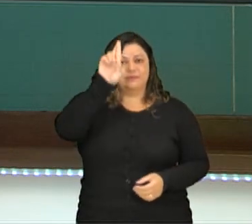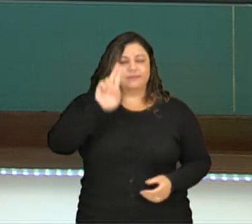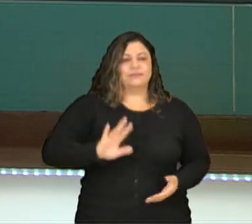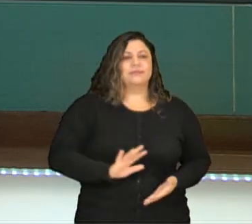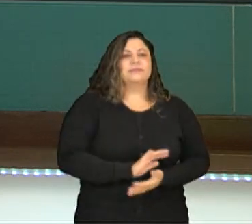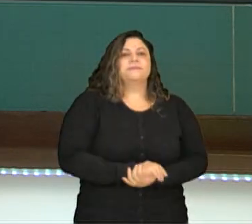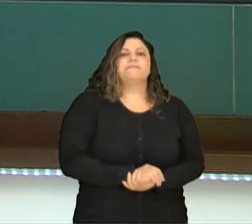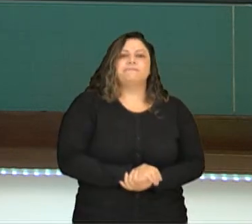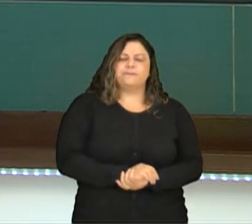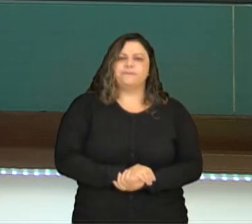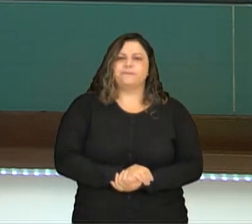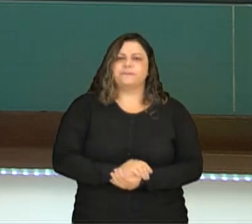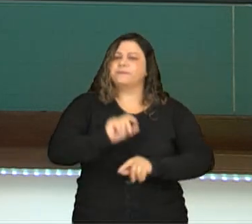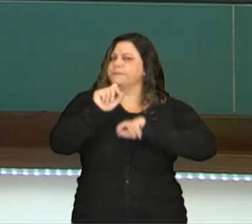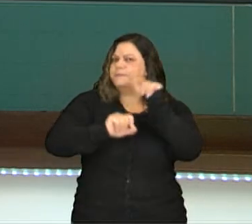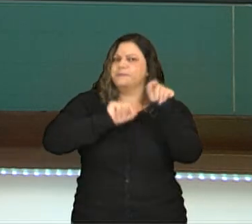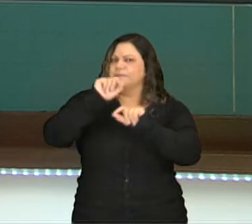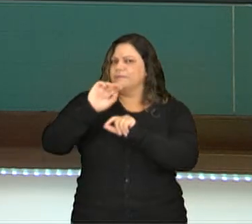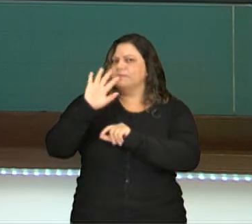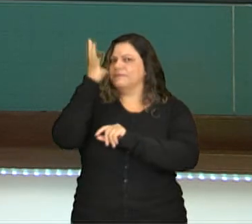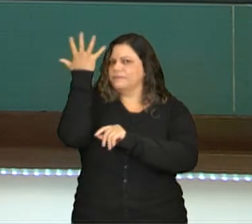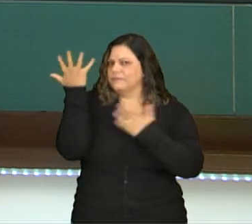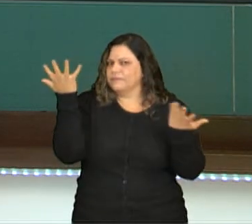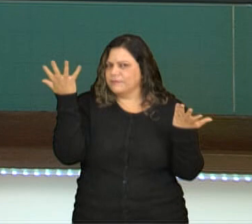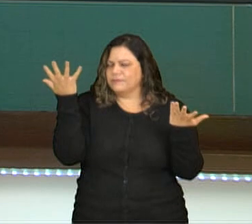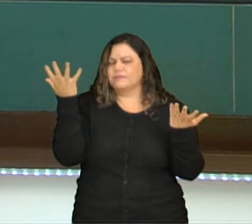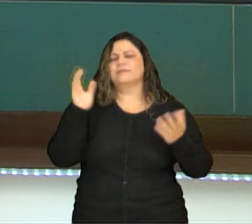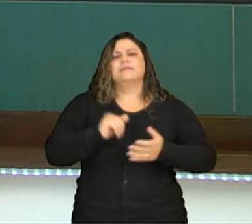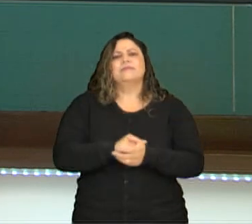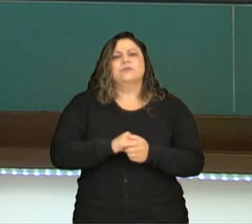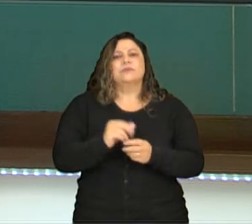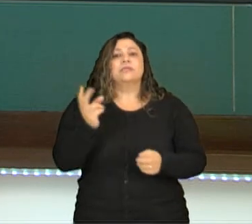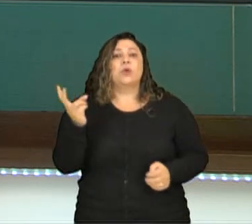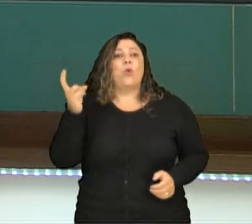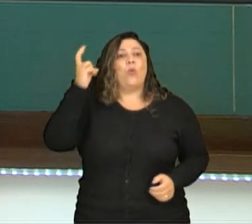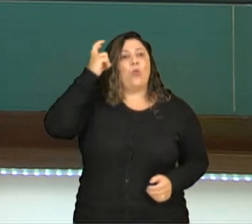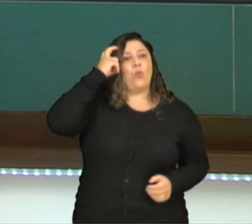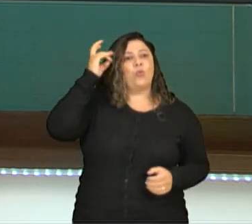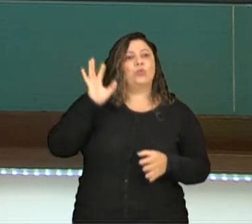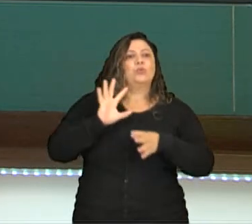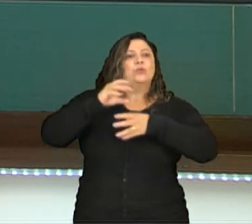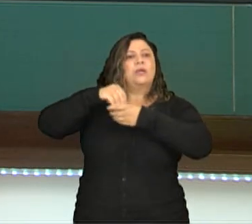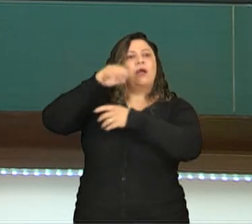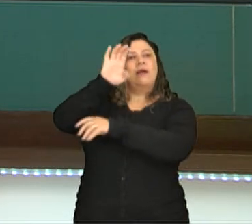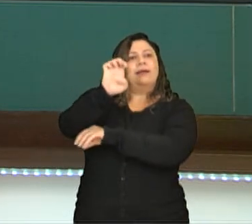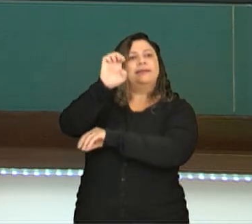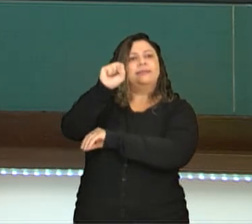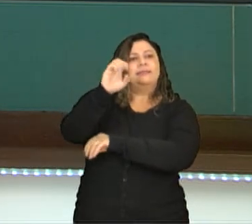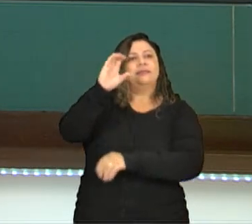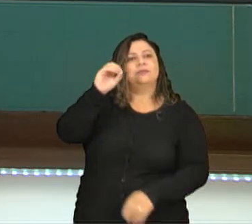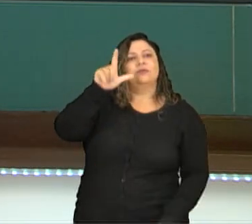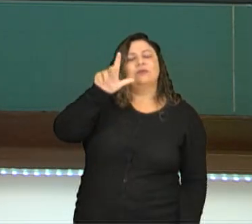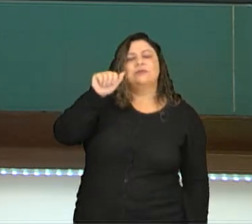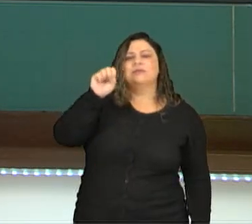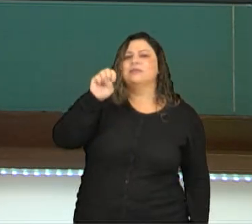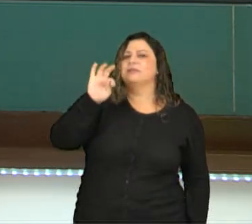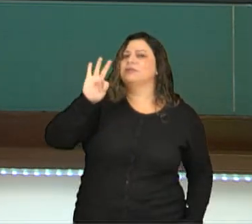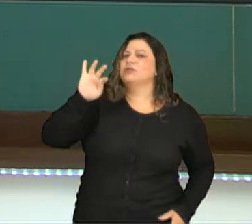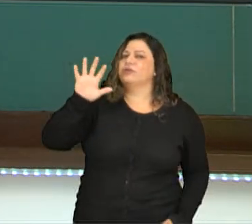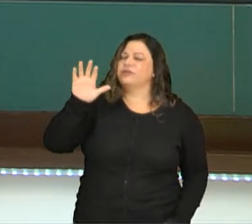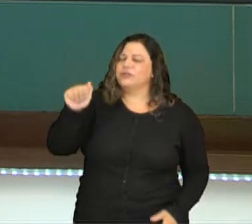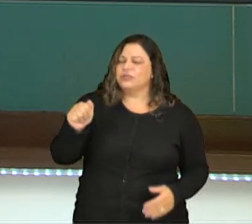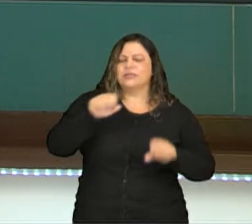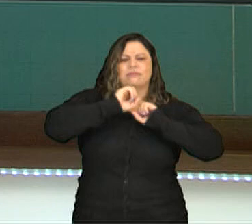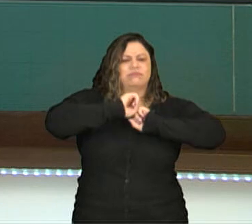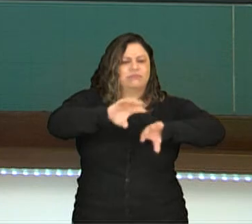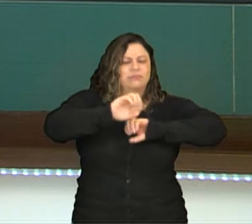aqui? Nós vamos ter uma consolidação cultural na escolástica, né? Desse aspecto do